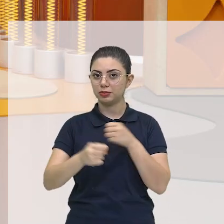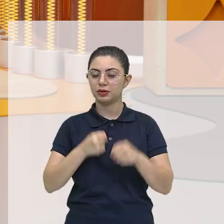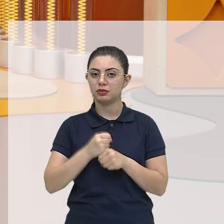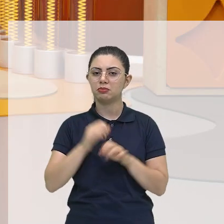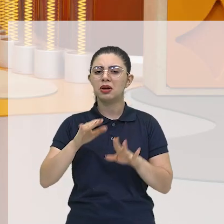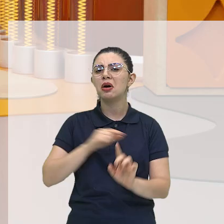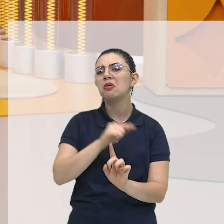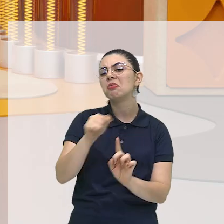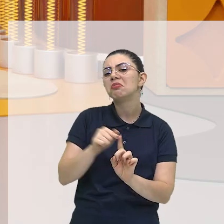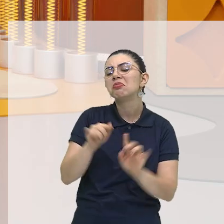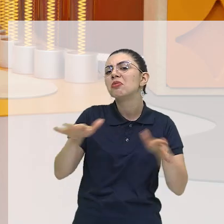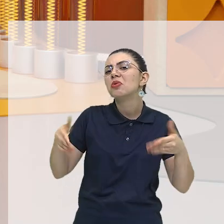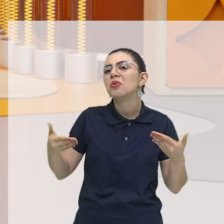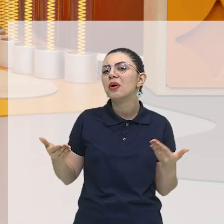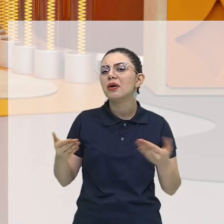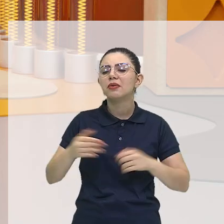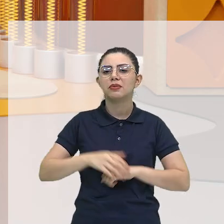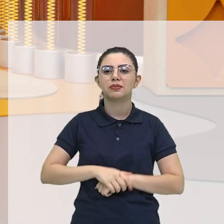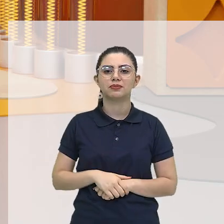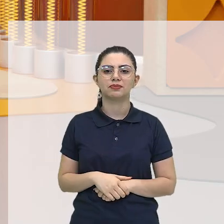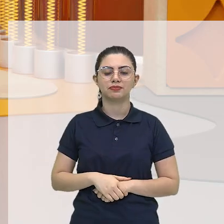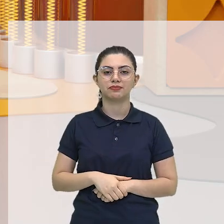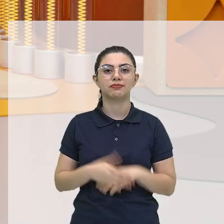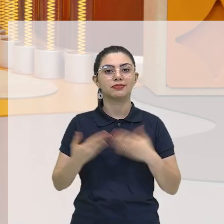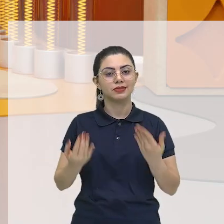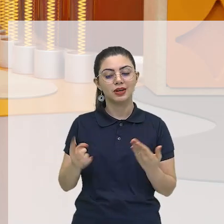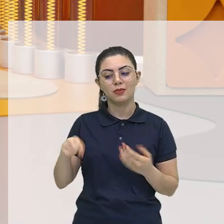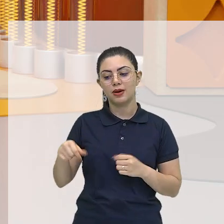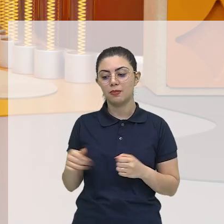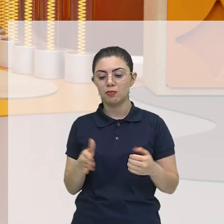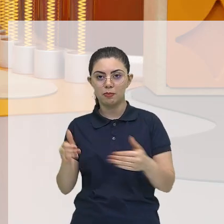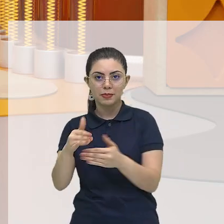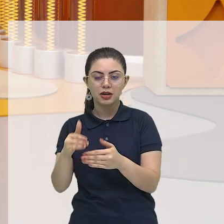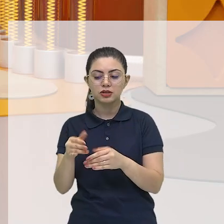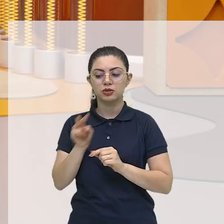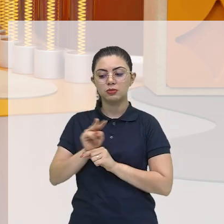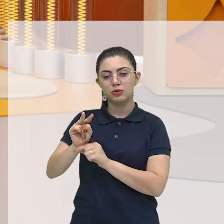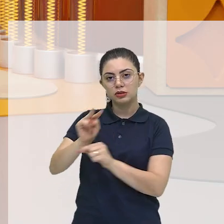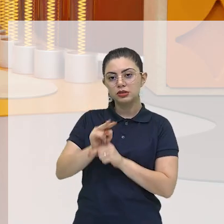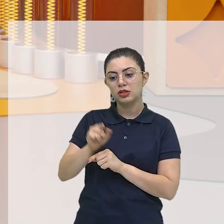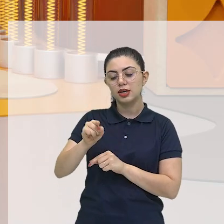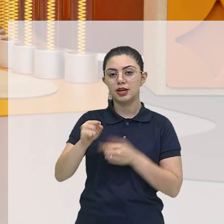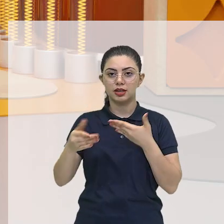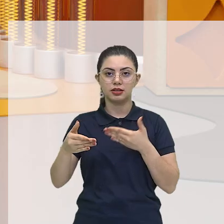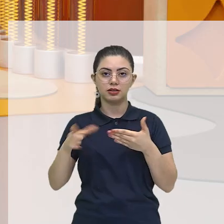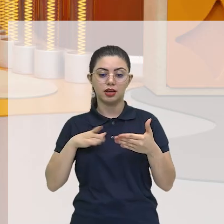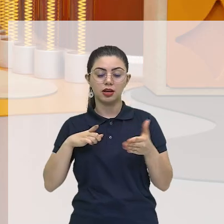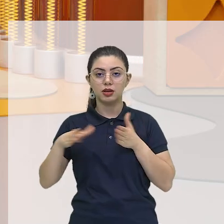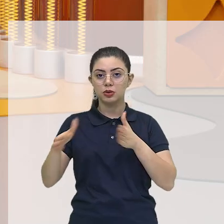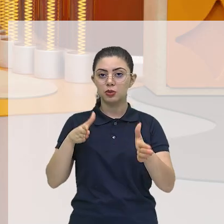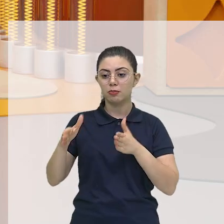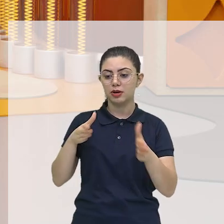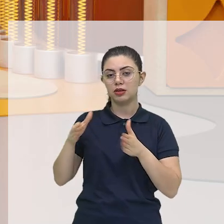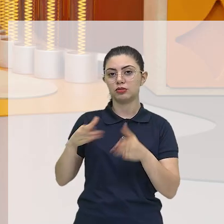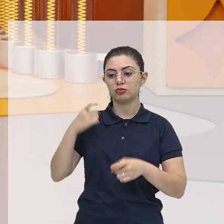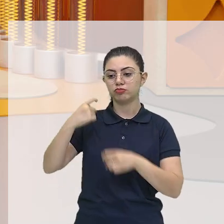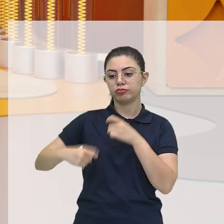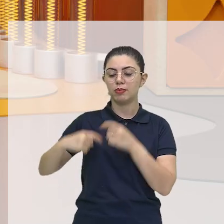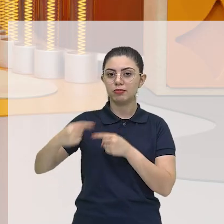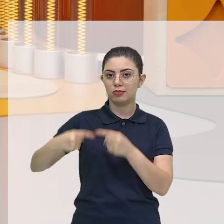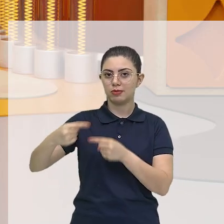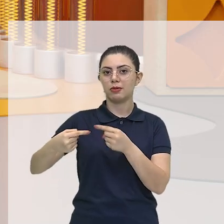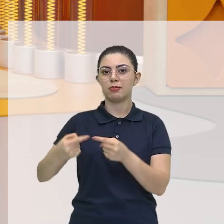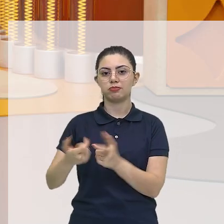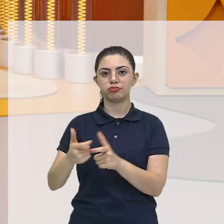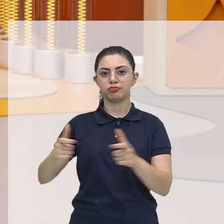principal objetivo dessa lei do defeso? De proteger os peixes durante o período aí da reprodução.